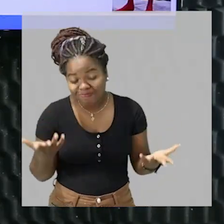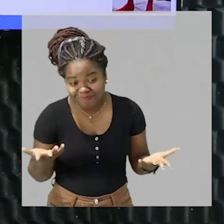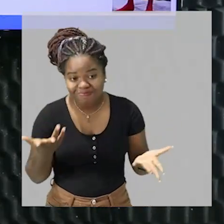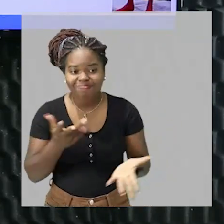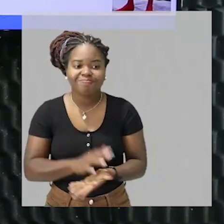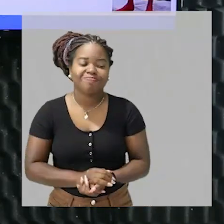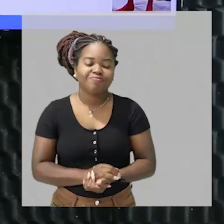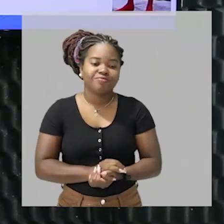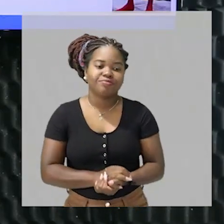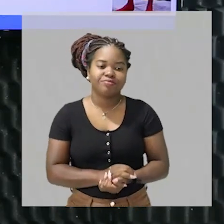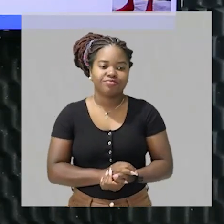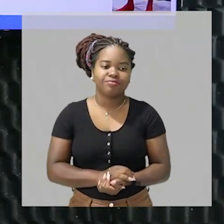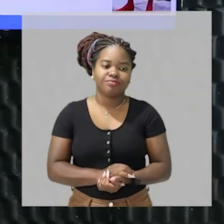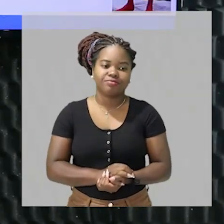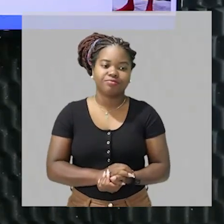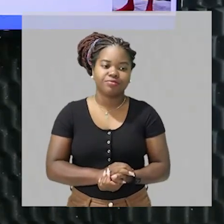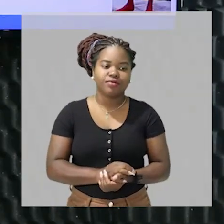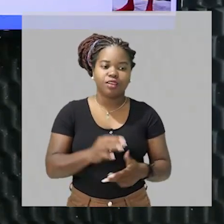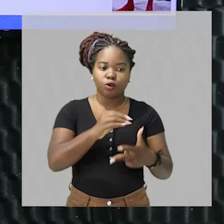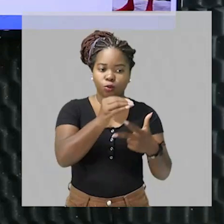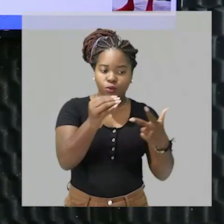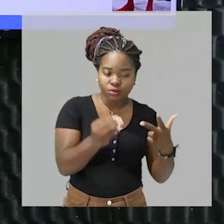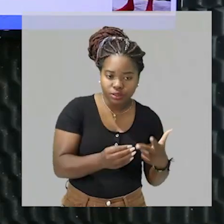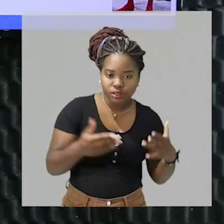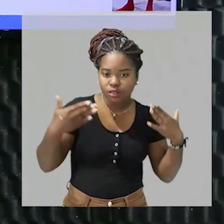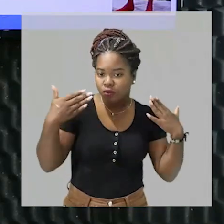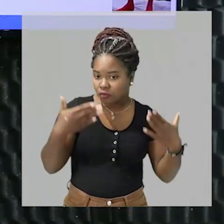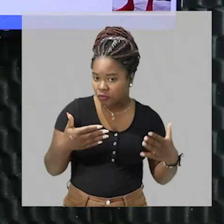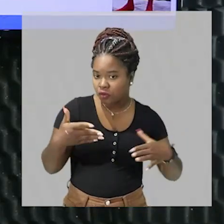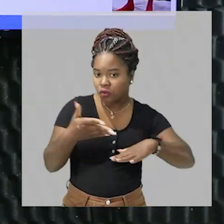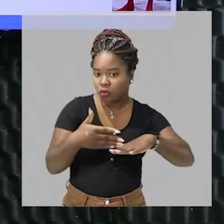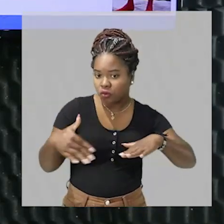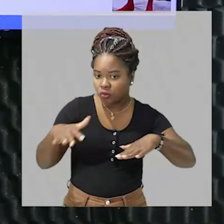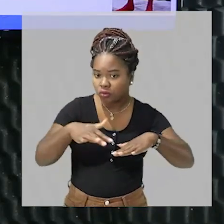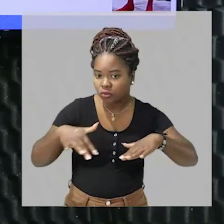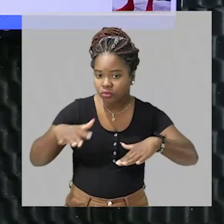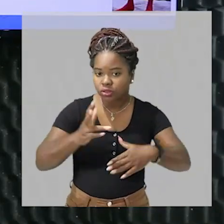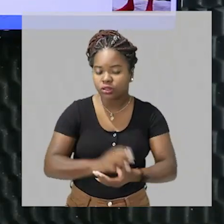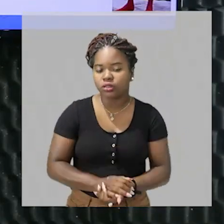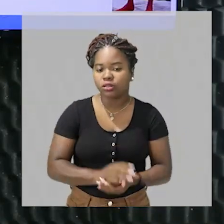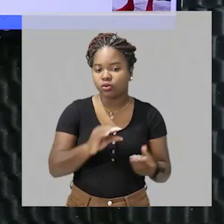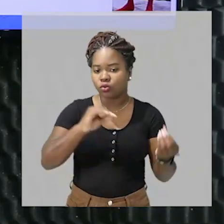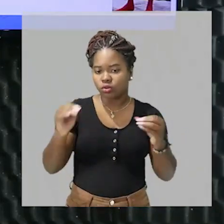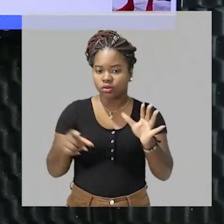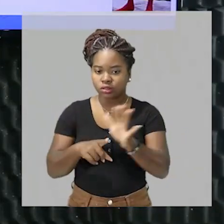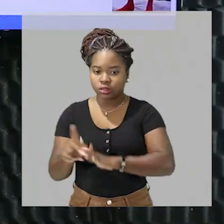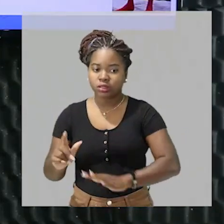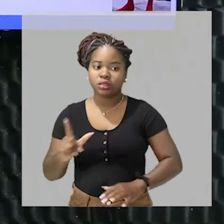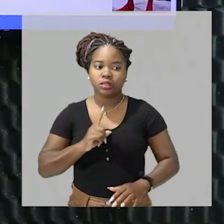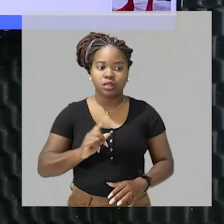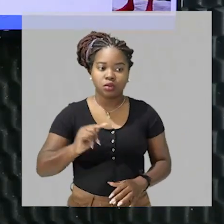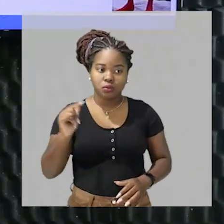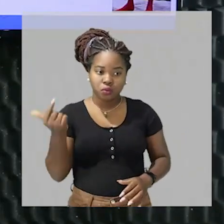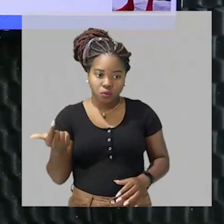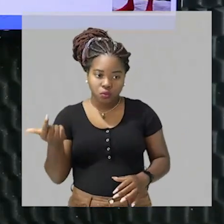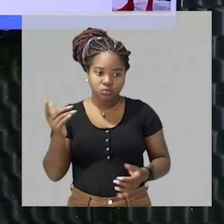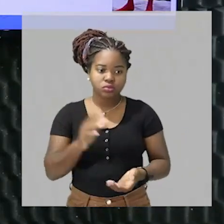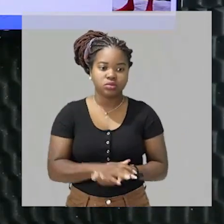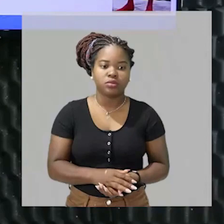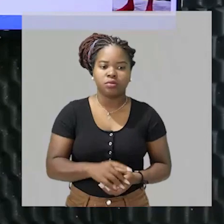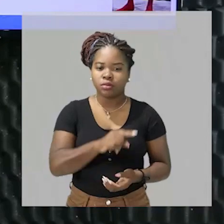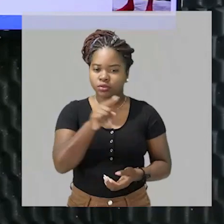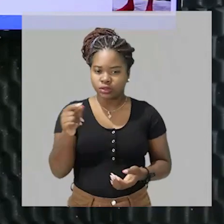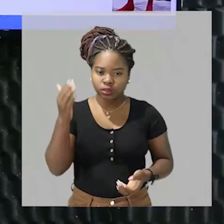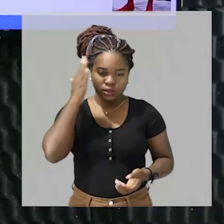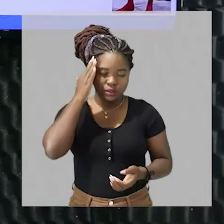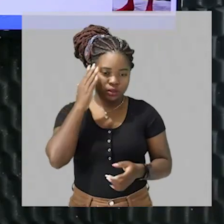por exemplo, ele trabalha de maneira contextualizada, eu coloquei essa questão aqui, que caiu em outro segmento, para vocês entenderem como